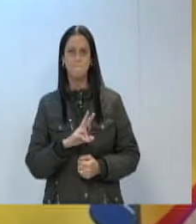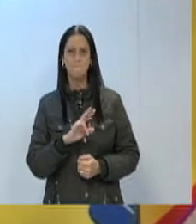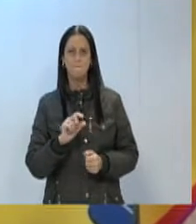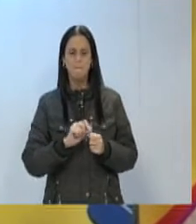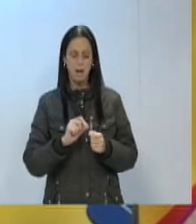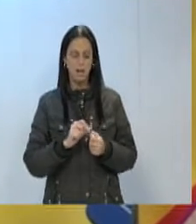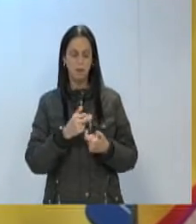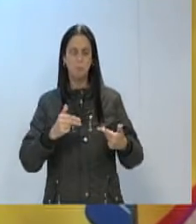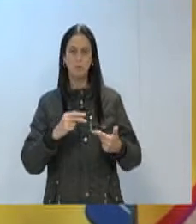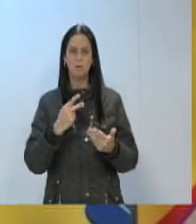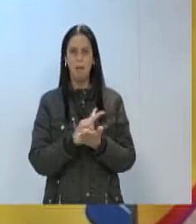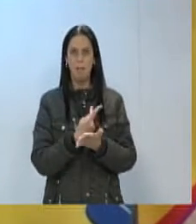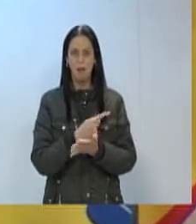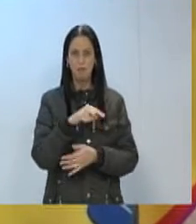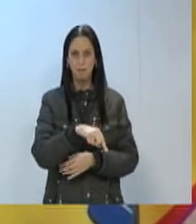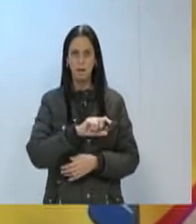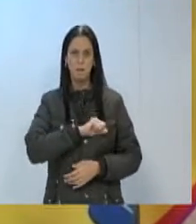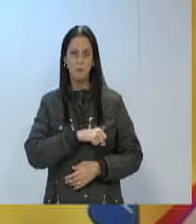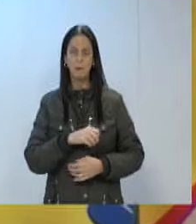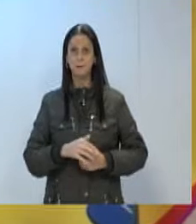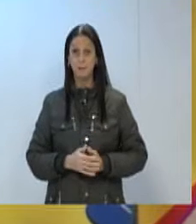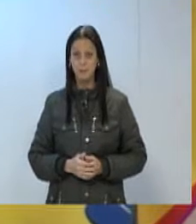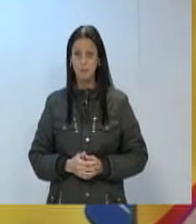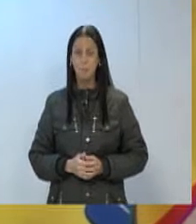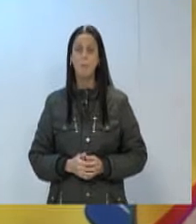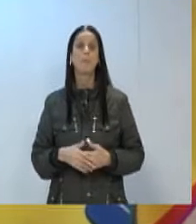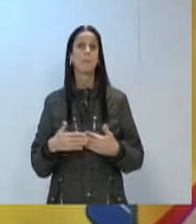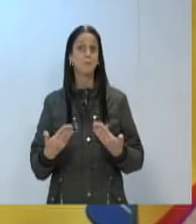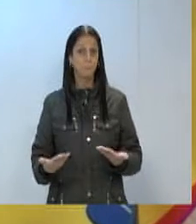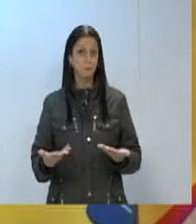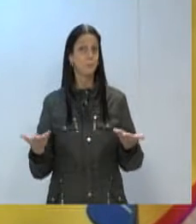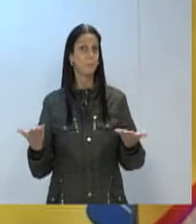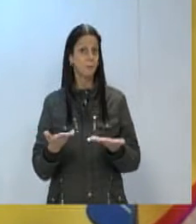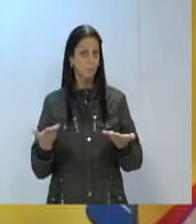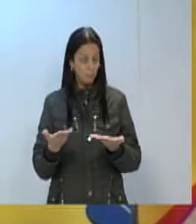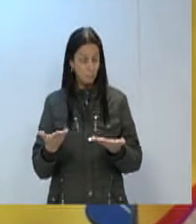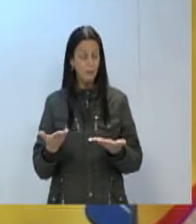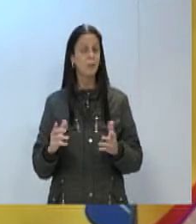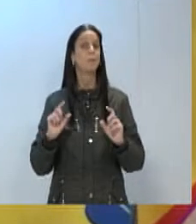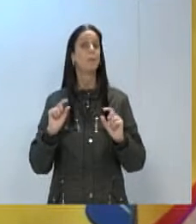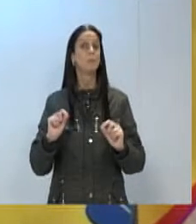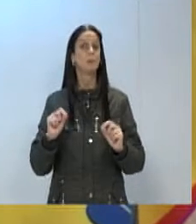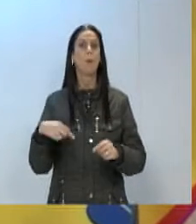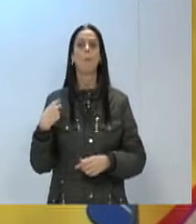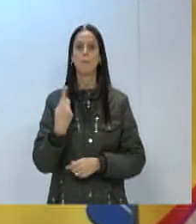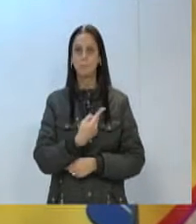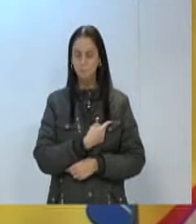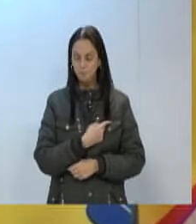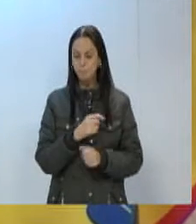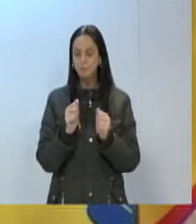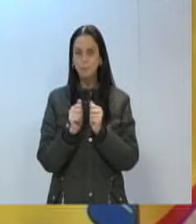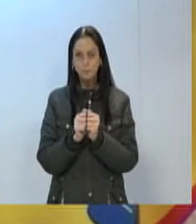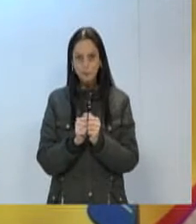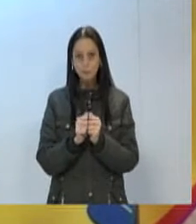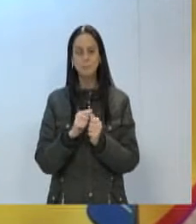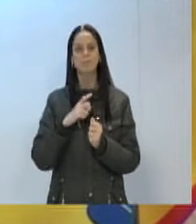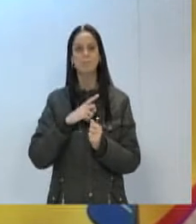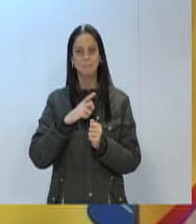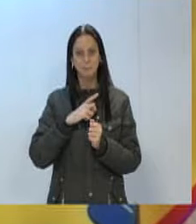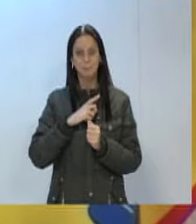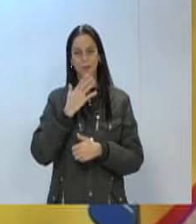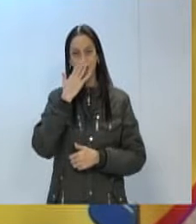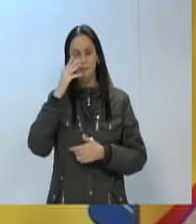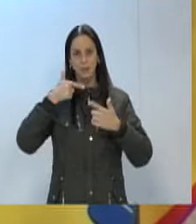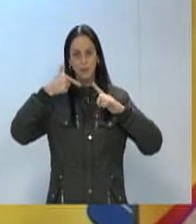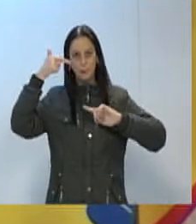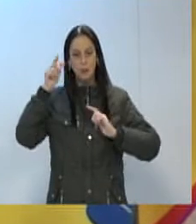Nós também temos a honra de dizer que a gente teve hoje mandato coletivo e terminou na panfletagem que aconteceu em frente ao Theatro